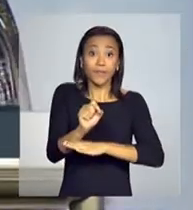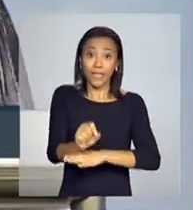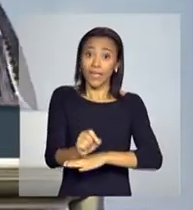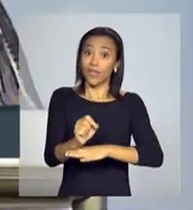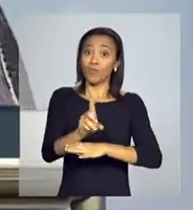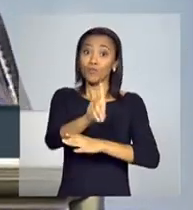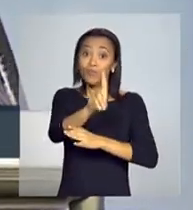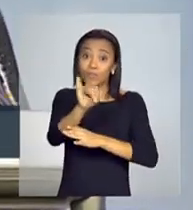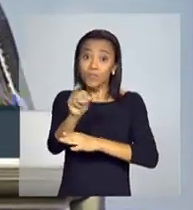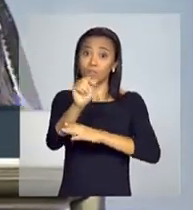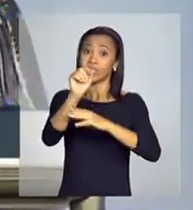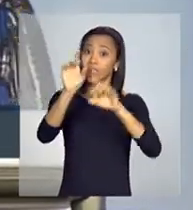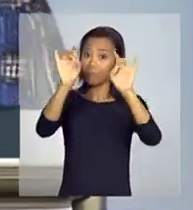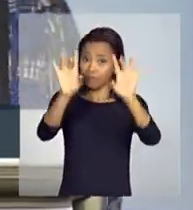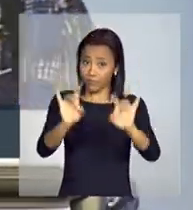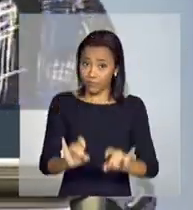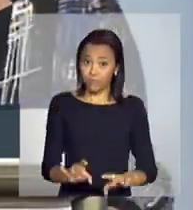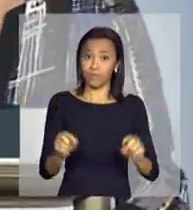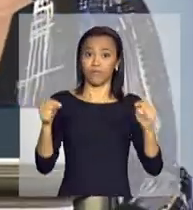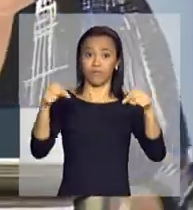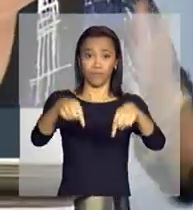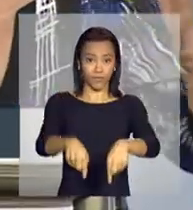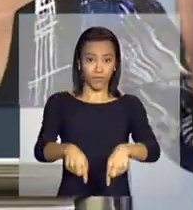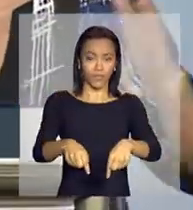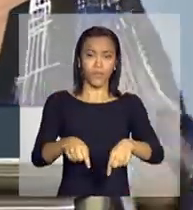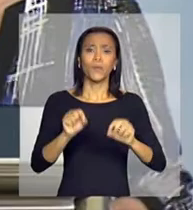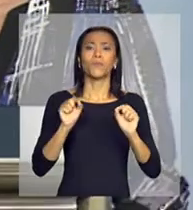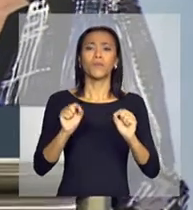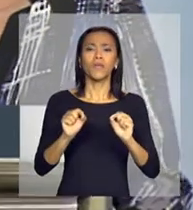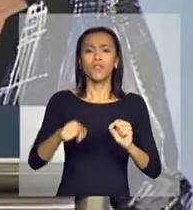todo especial, um momento em